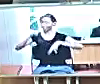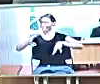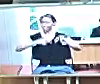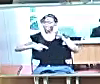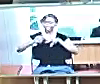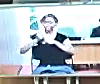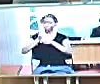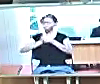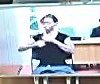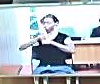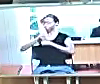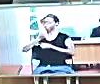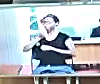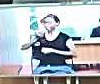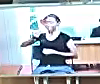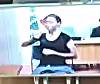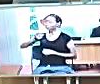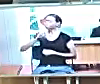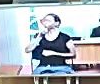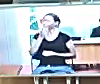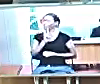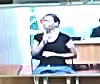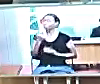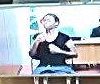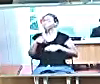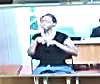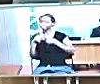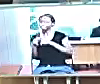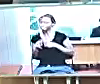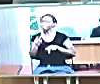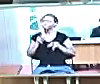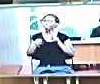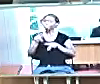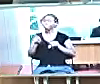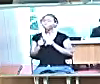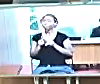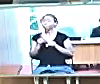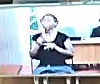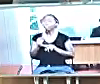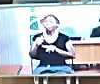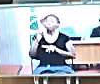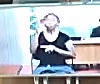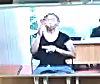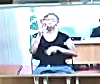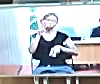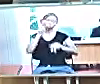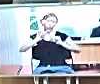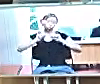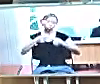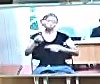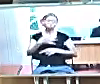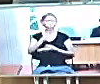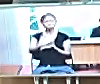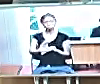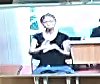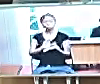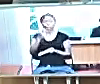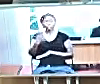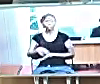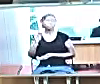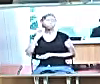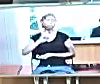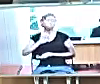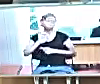esses indicadores também pra poder pegar novas operações de crédito no futuro para poder realizar novos investimentos no estado